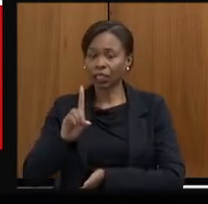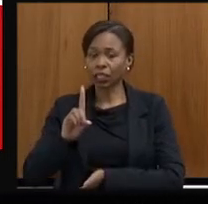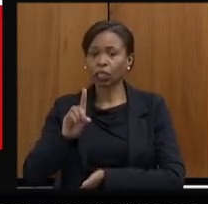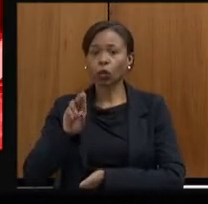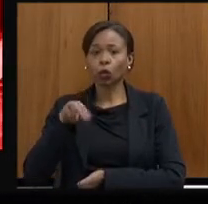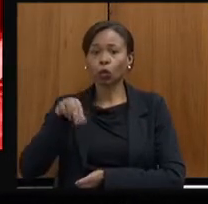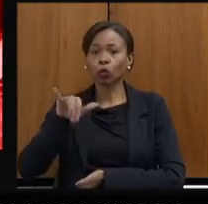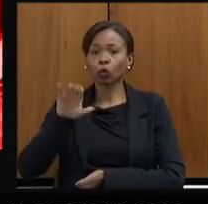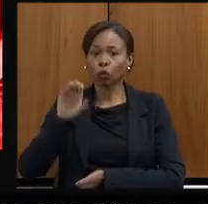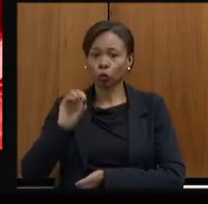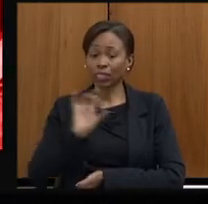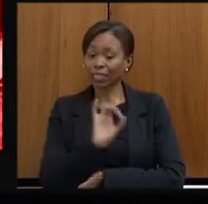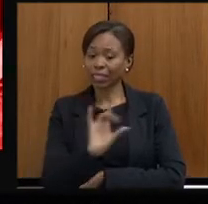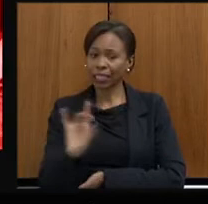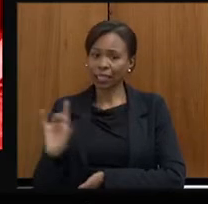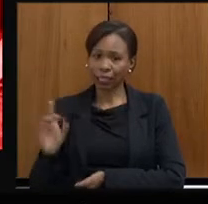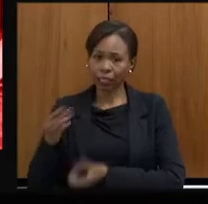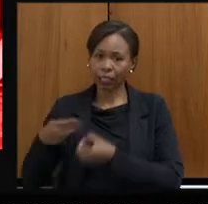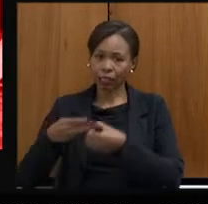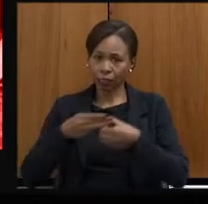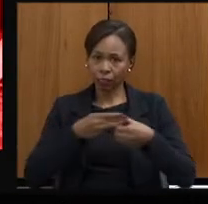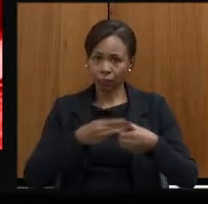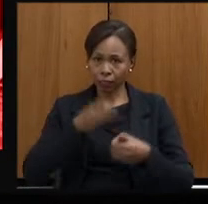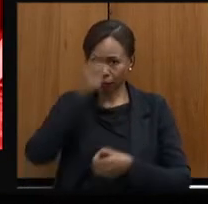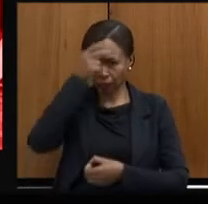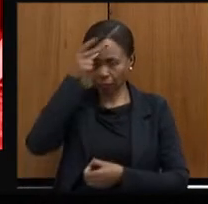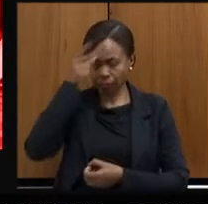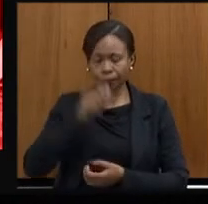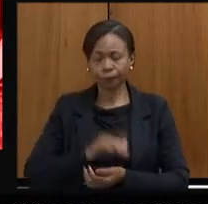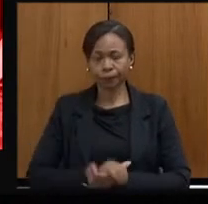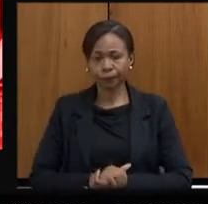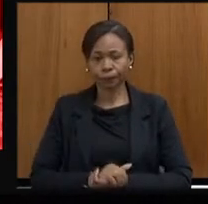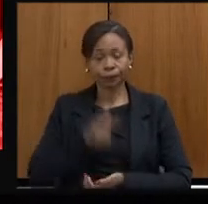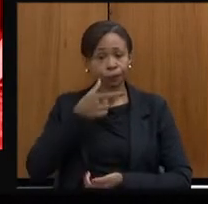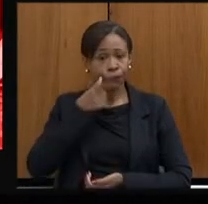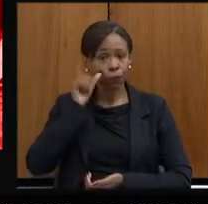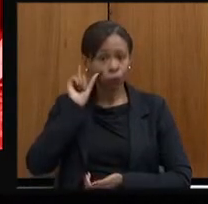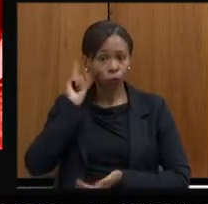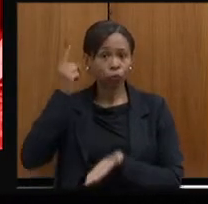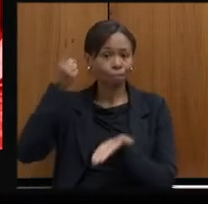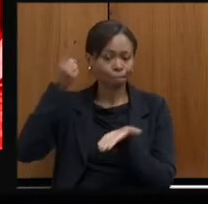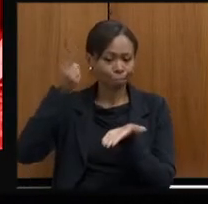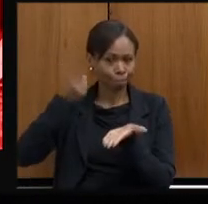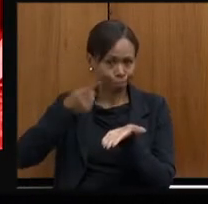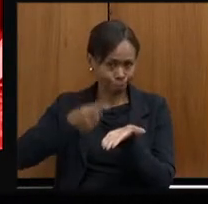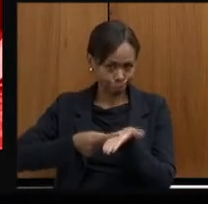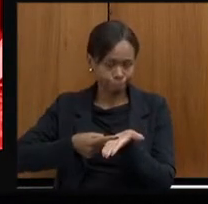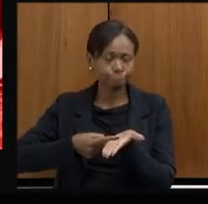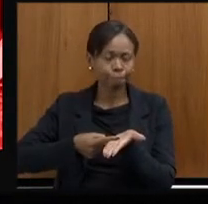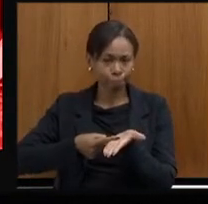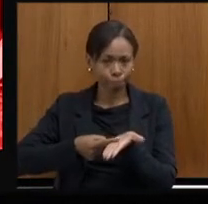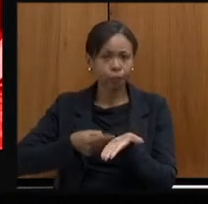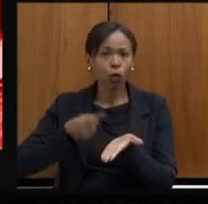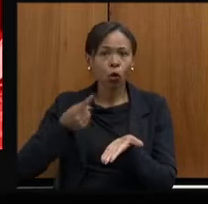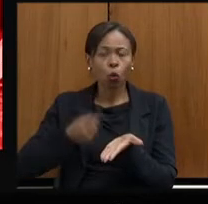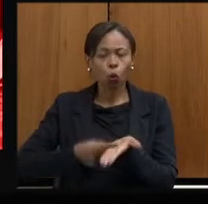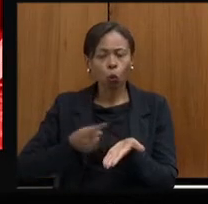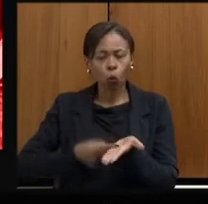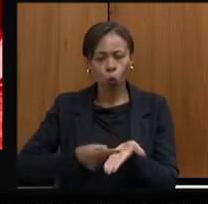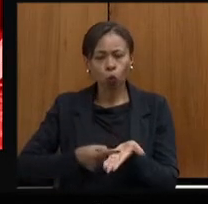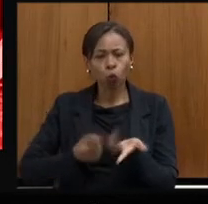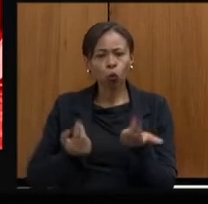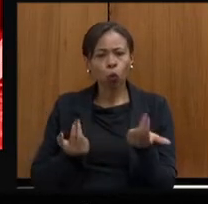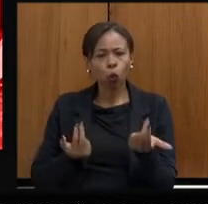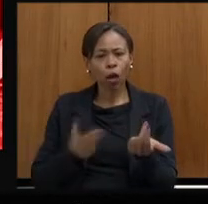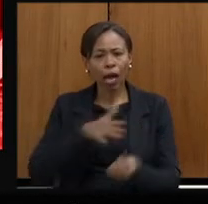favor. E ontem, nós fizemos um acordo, que foi o mesmo acordo que fizemos